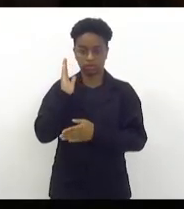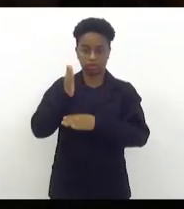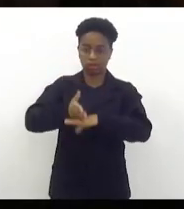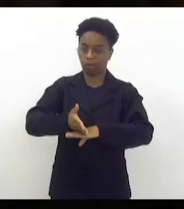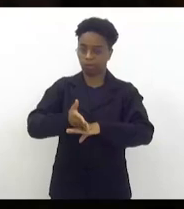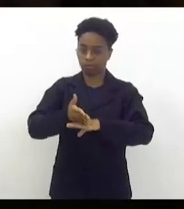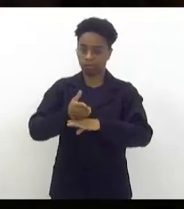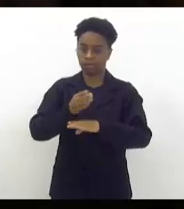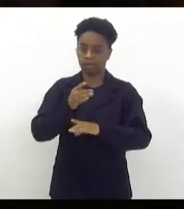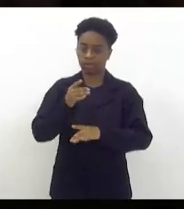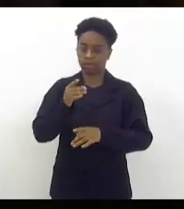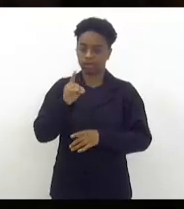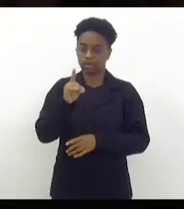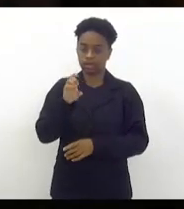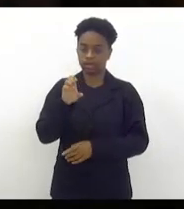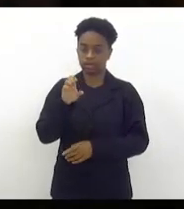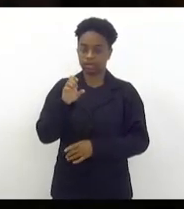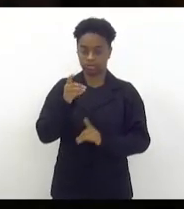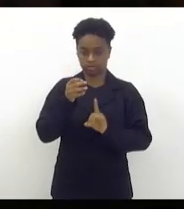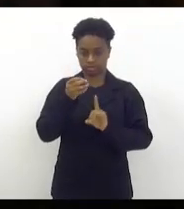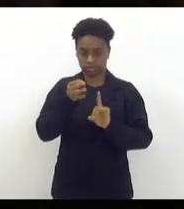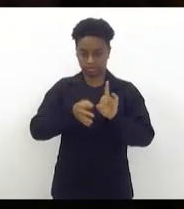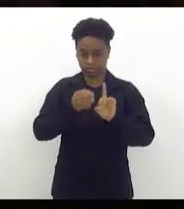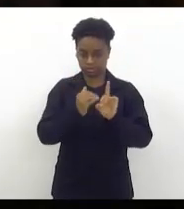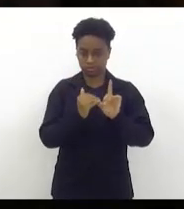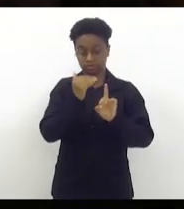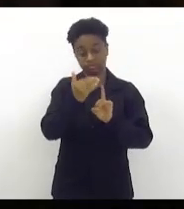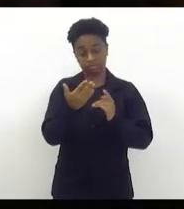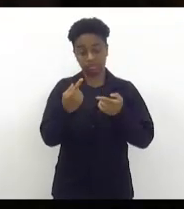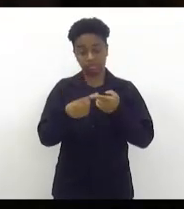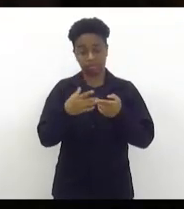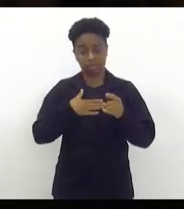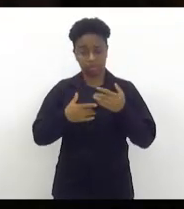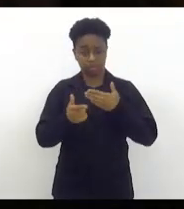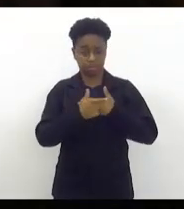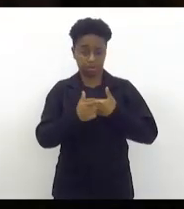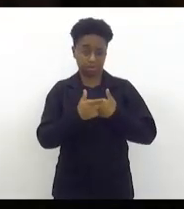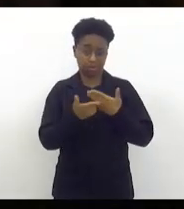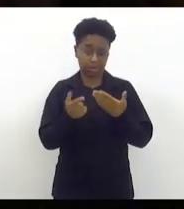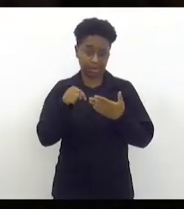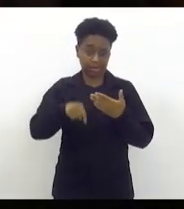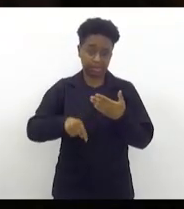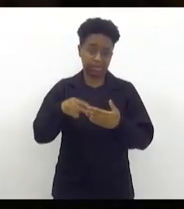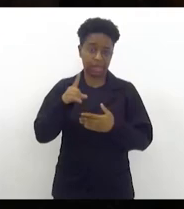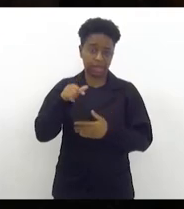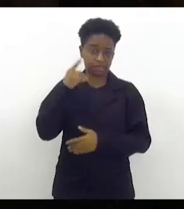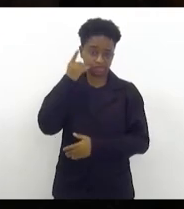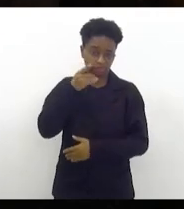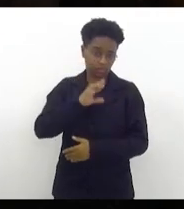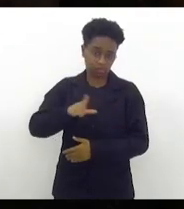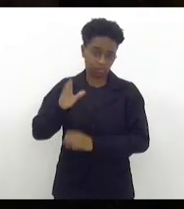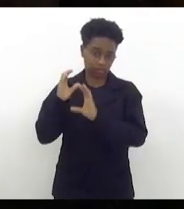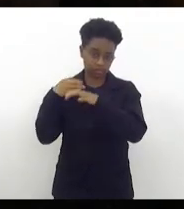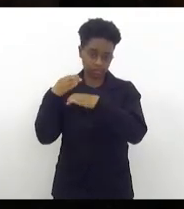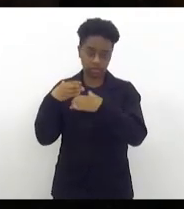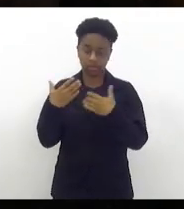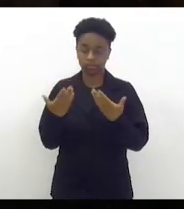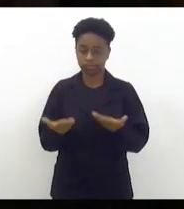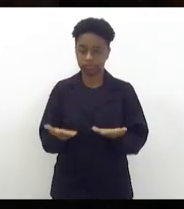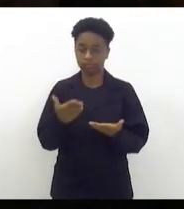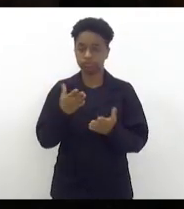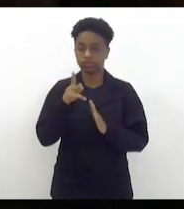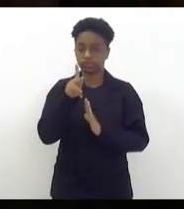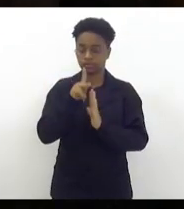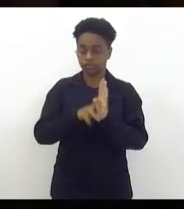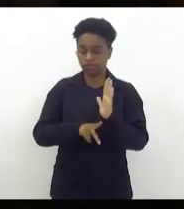desembargadores, que não ficaria bem, apesar da minha função aqui não é ser engenheiro, é ser parlamentar. E o projeto,